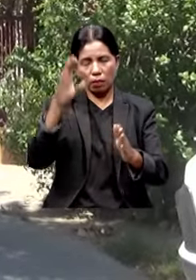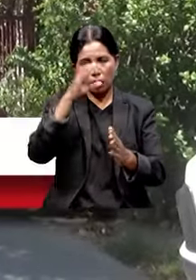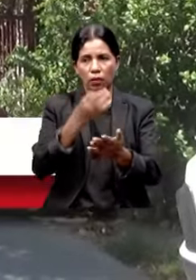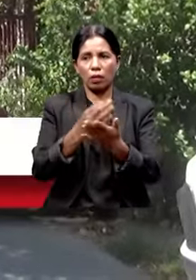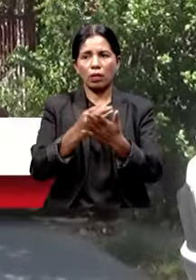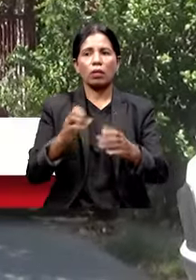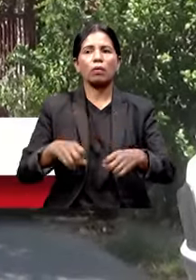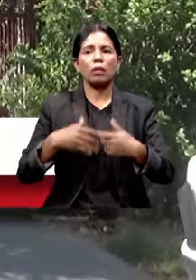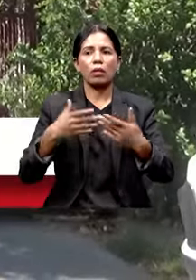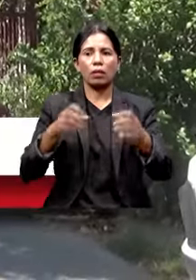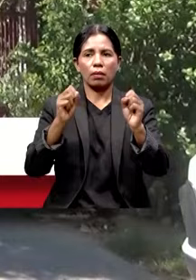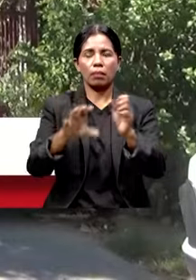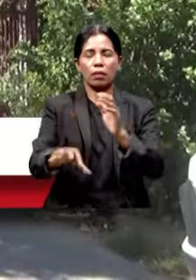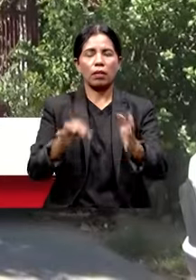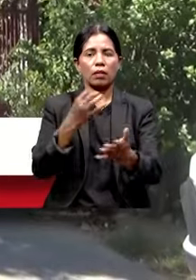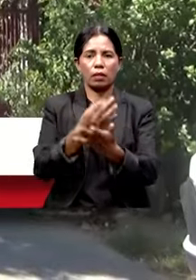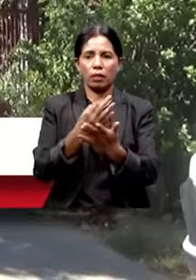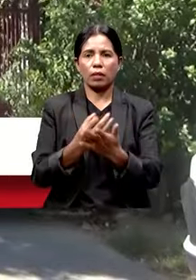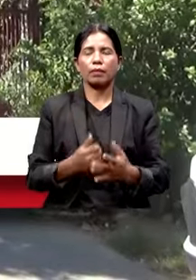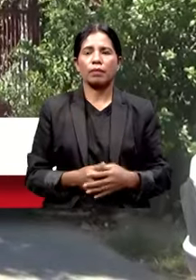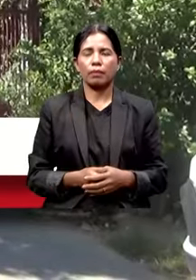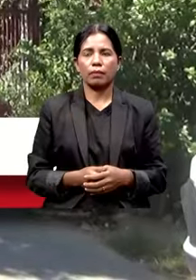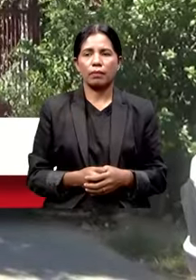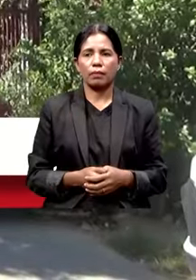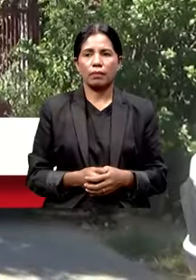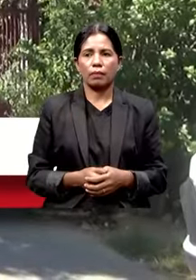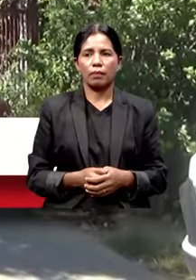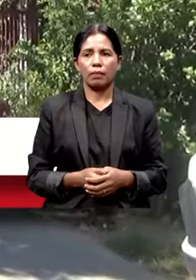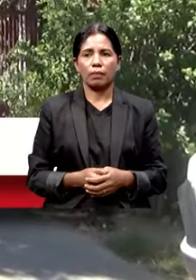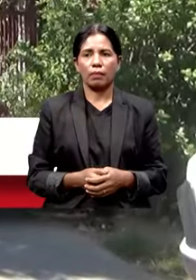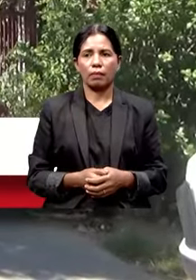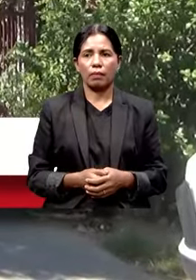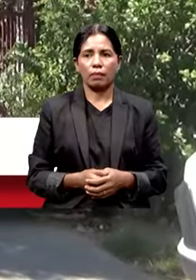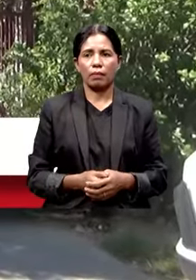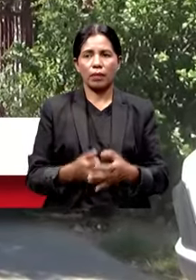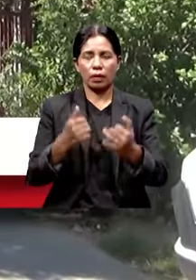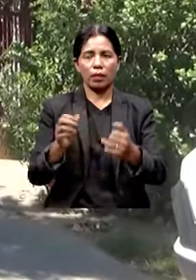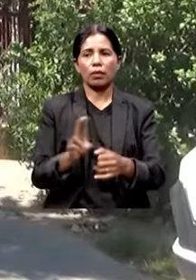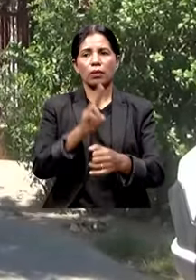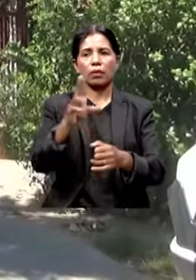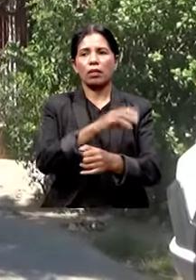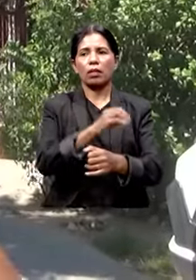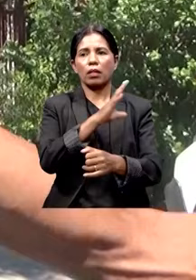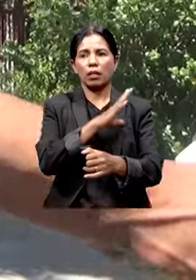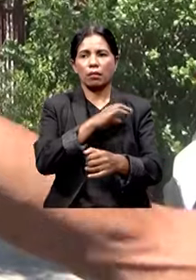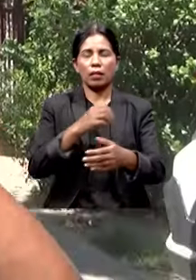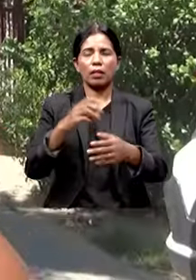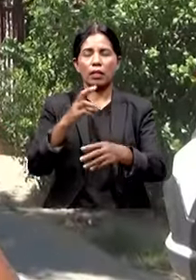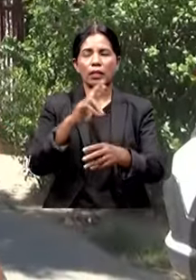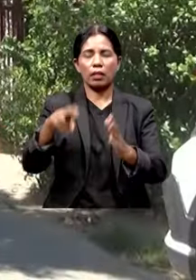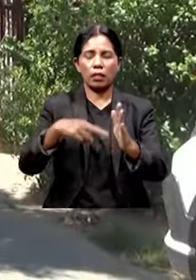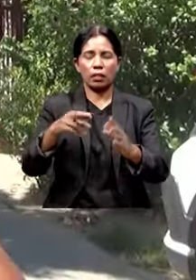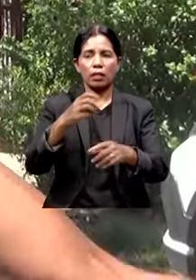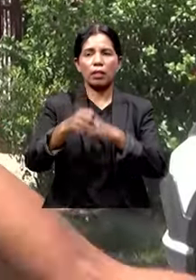ira halusa para ni bele tan resita husi itu ni be rendimento ni. Agora se gestão ainda em valor de justiça tinha oi ma que uma